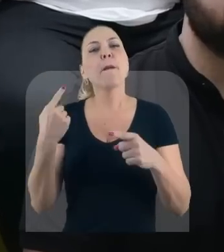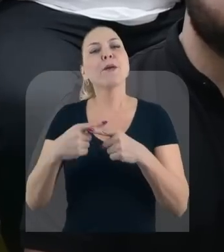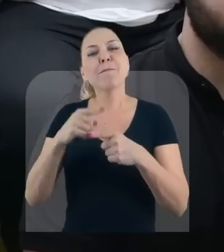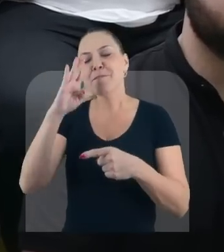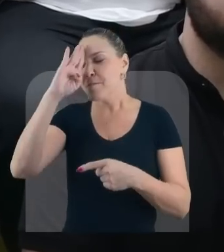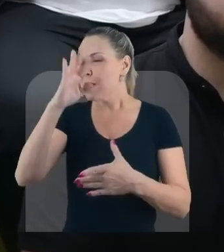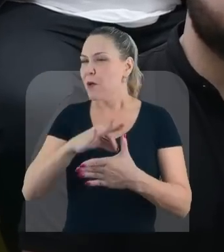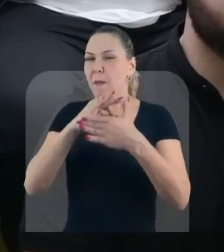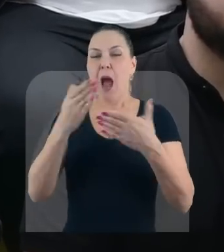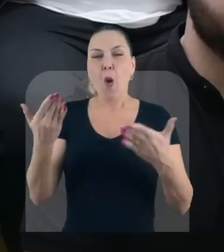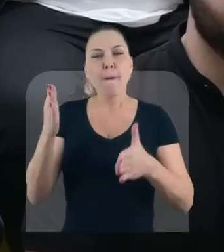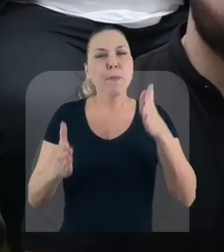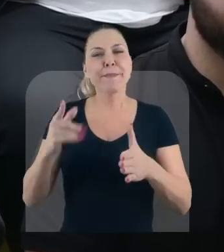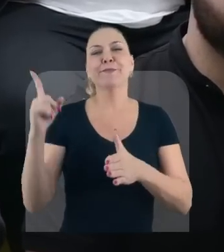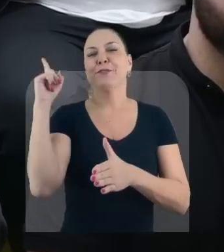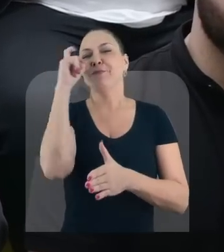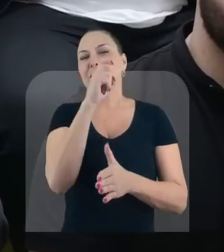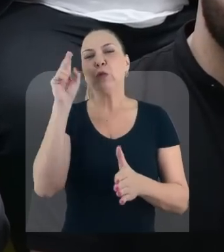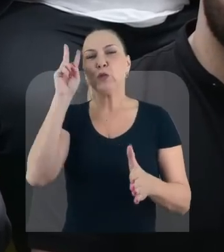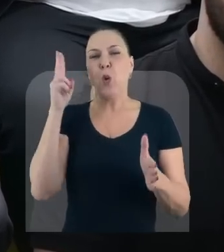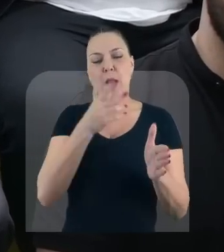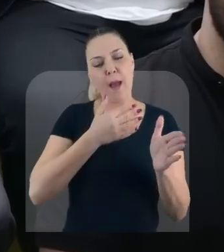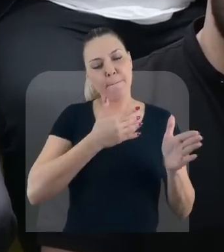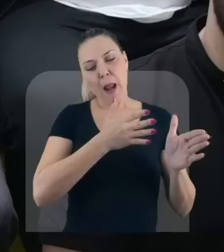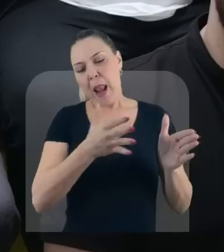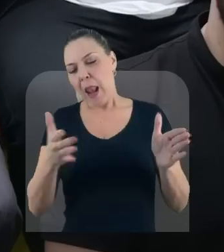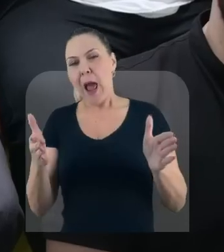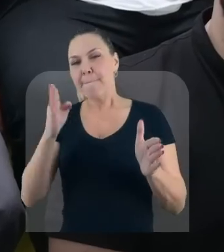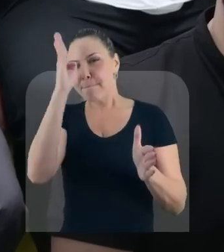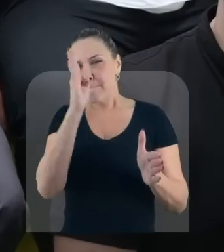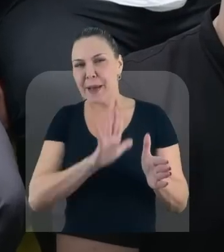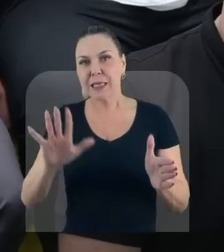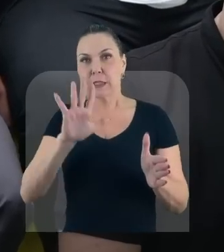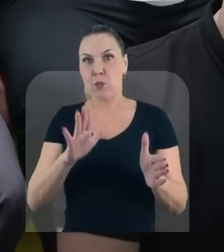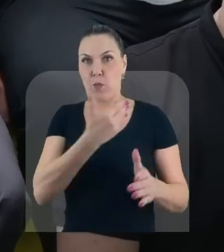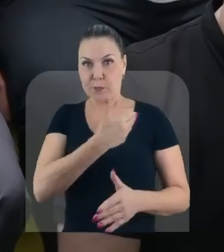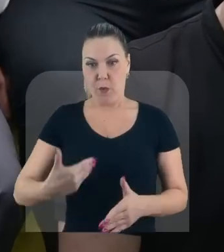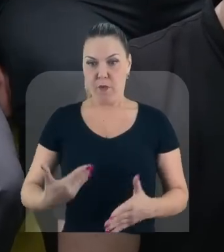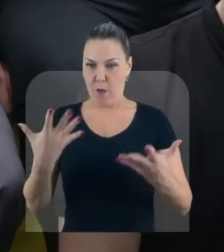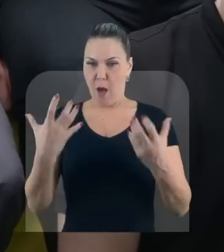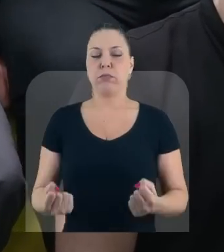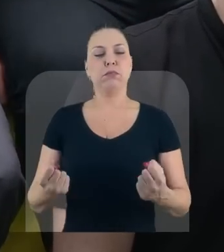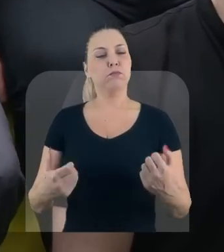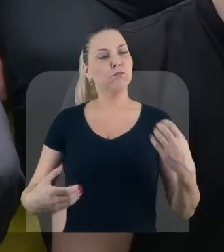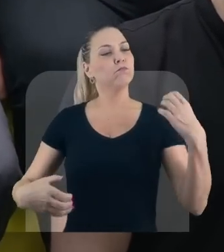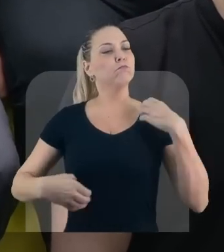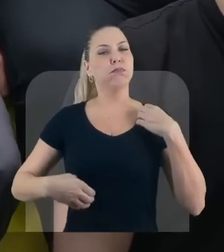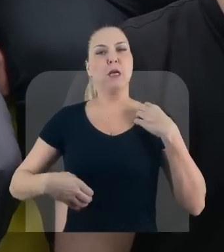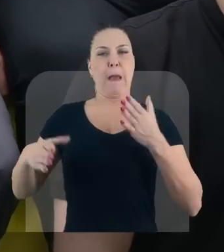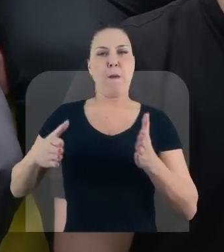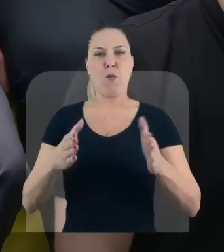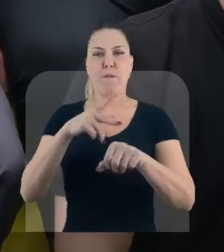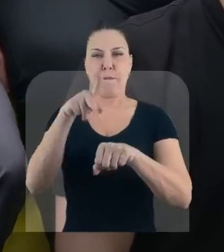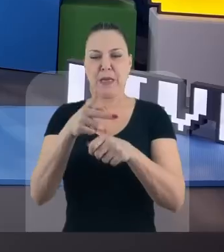porque eu acho que a gente está vivendo um momento crucial na história do nosso país. O governo que assumiu os rumos do país